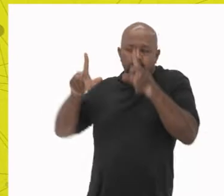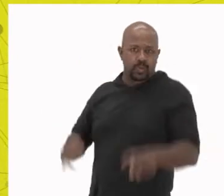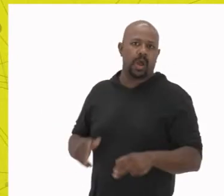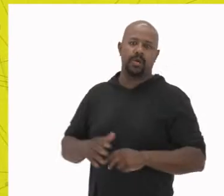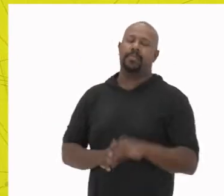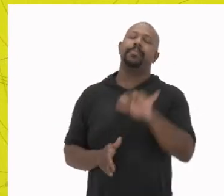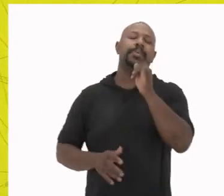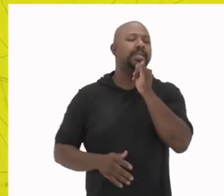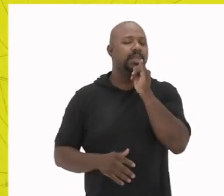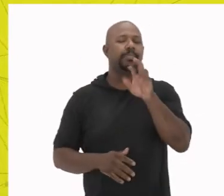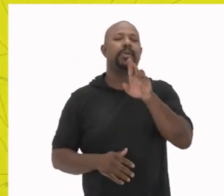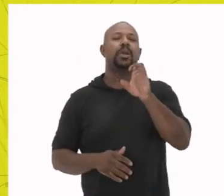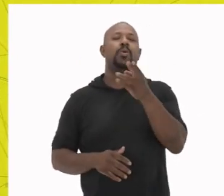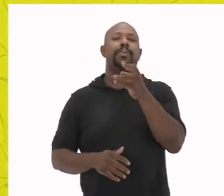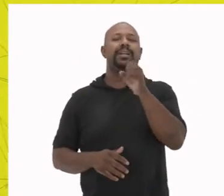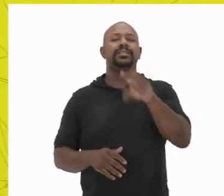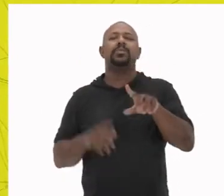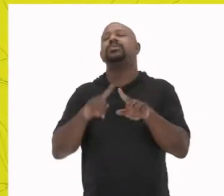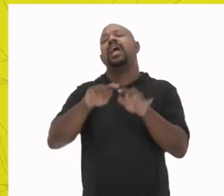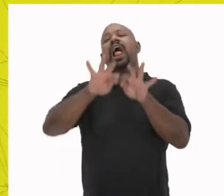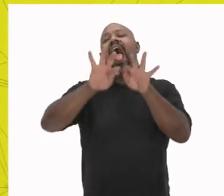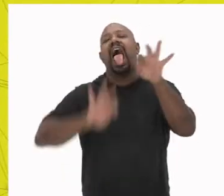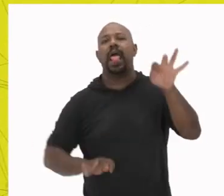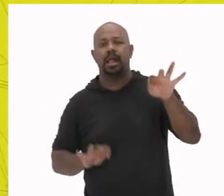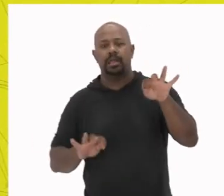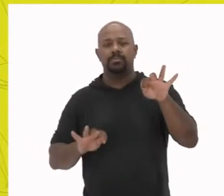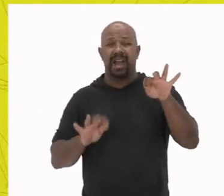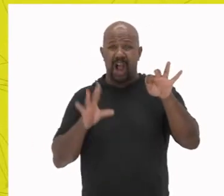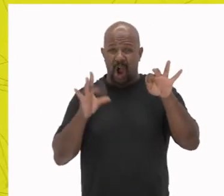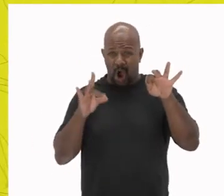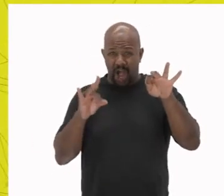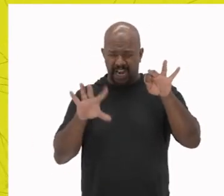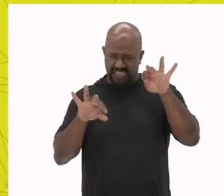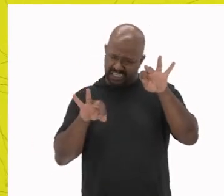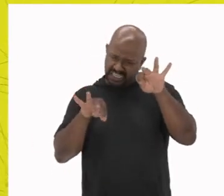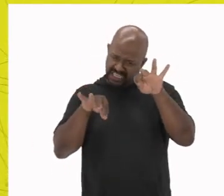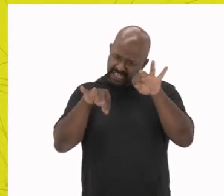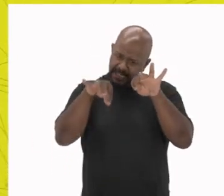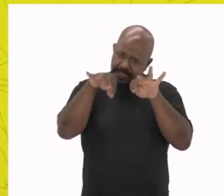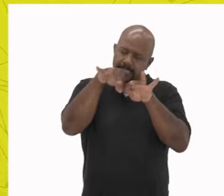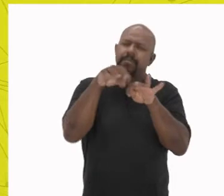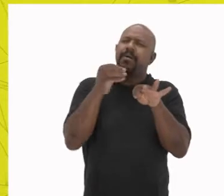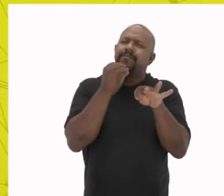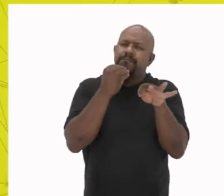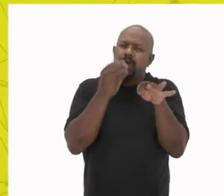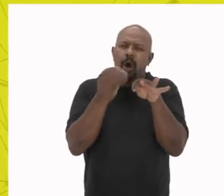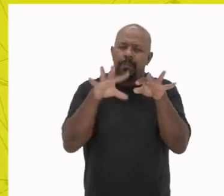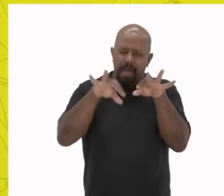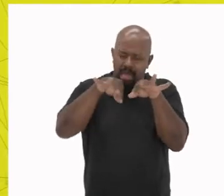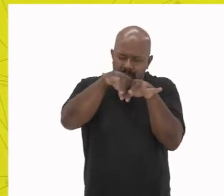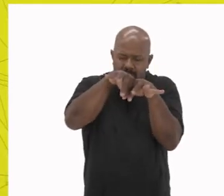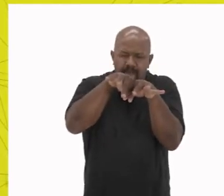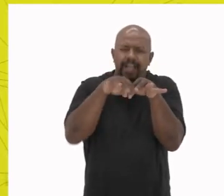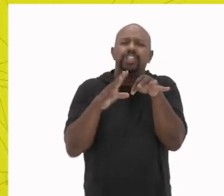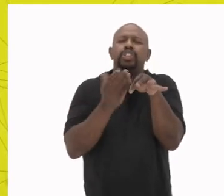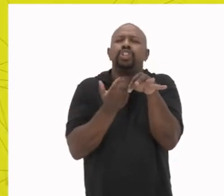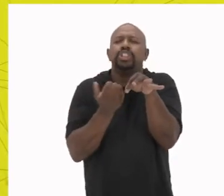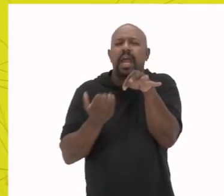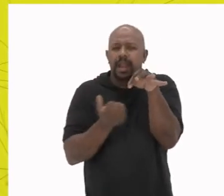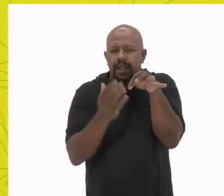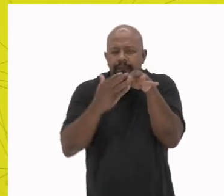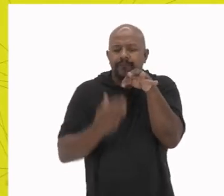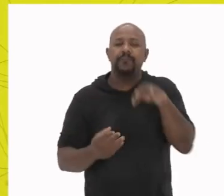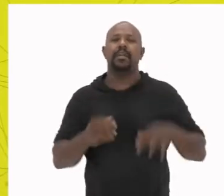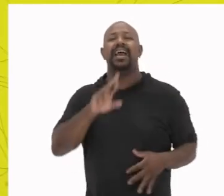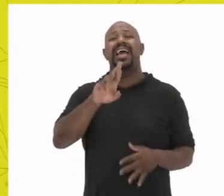da intervenção. Por exemplo, na recuperação de um rasgo, a cola utilizada deve poder ser removida.